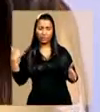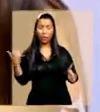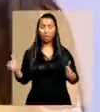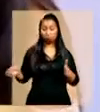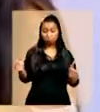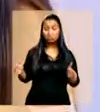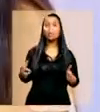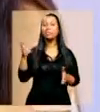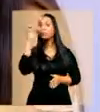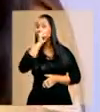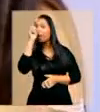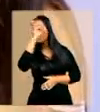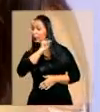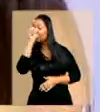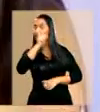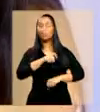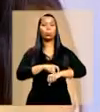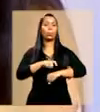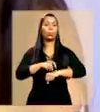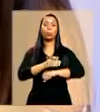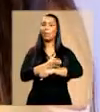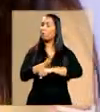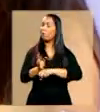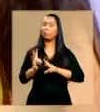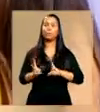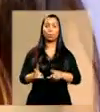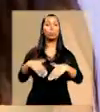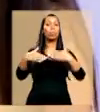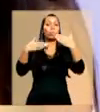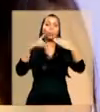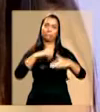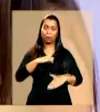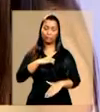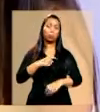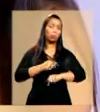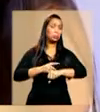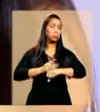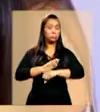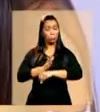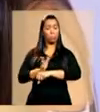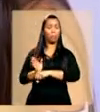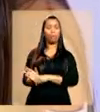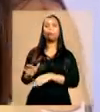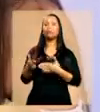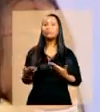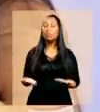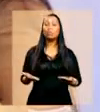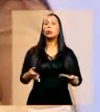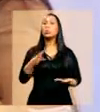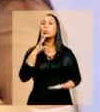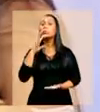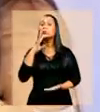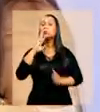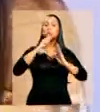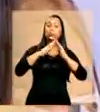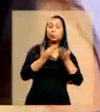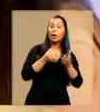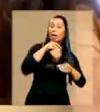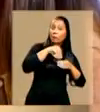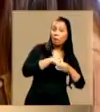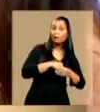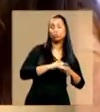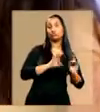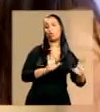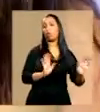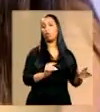estão aprendendo a todo momento, eles estão se desenvolvendo a todo momento. Então, não necessariamente aquele conhecimento escolar